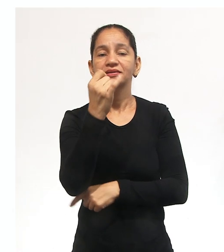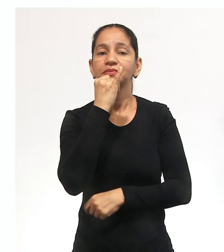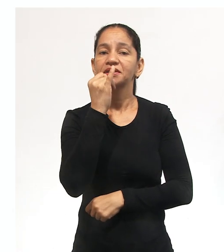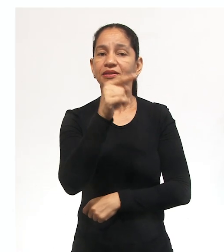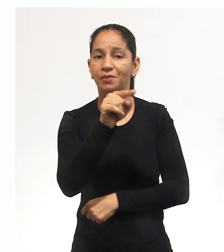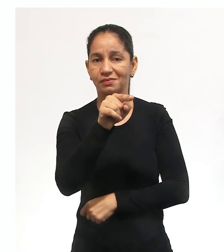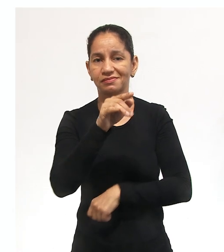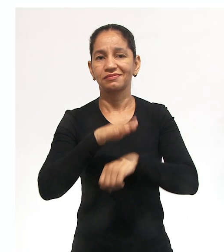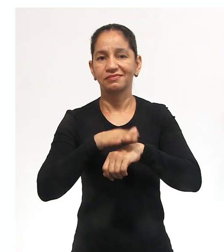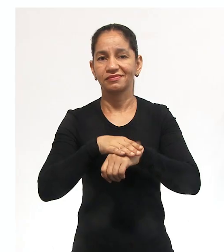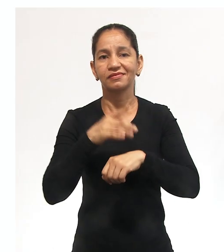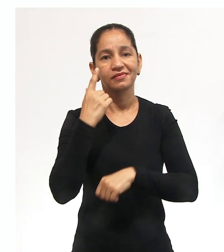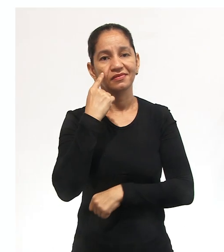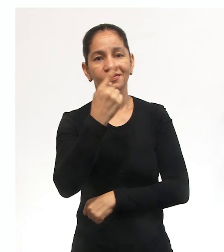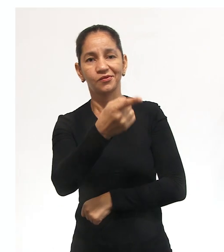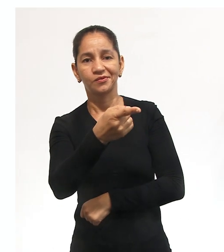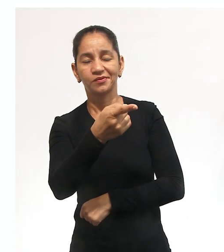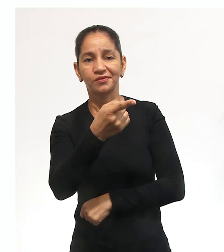aqui a gente tem